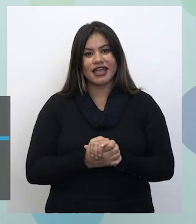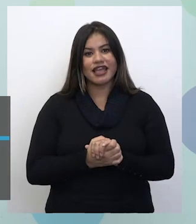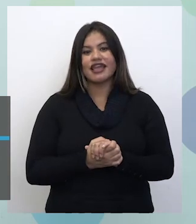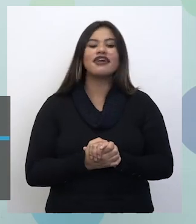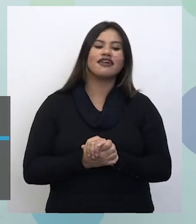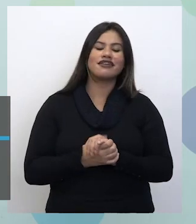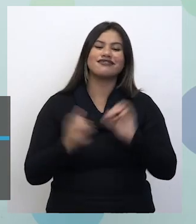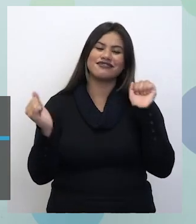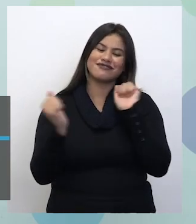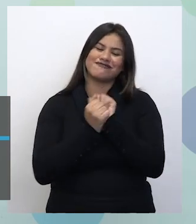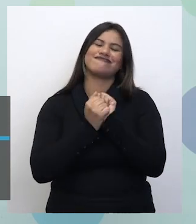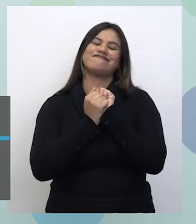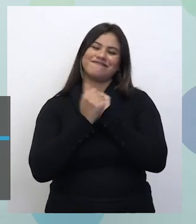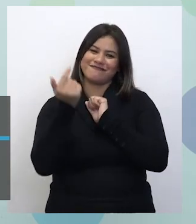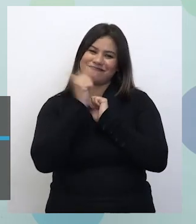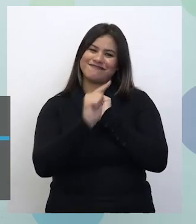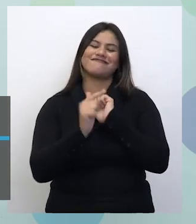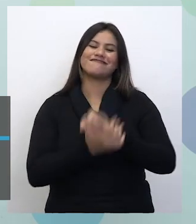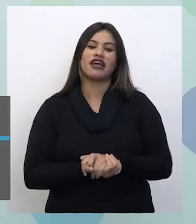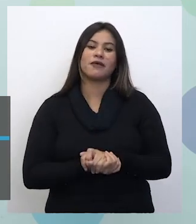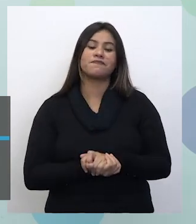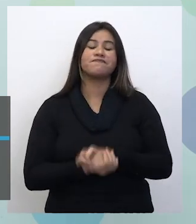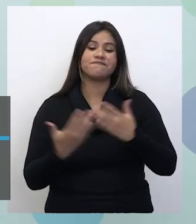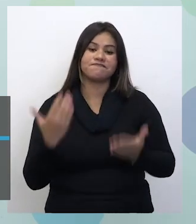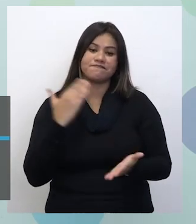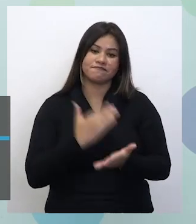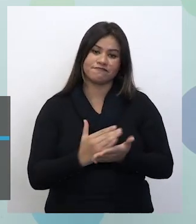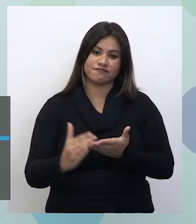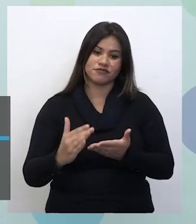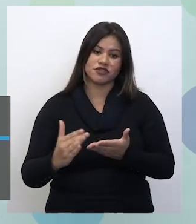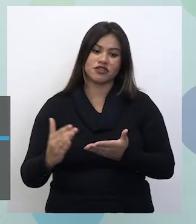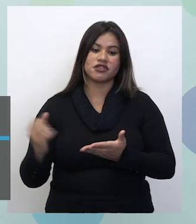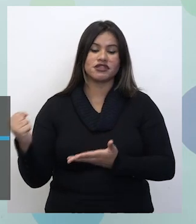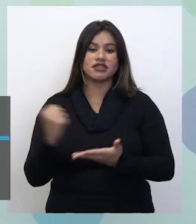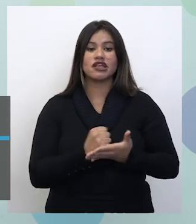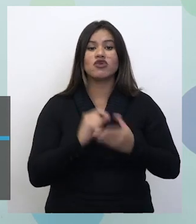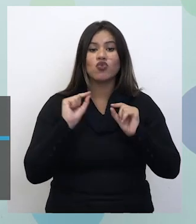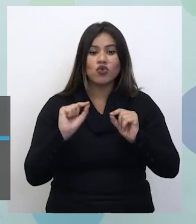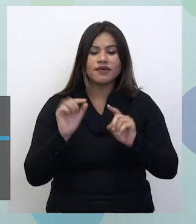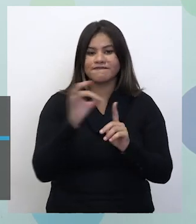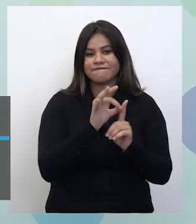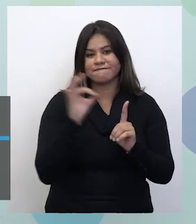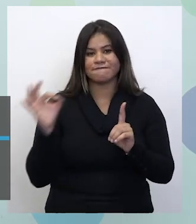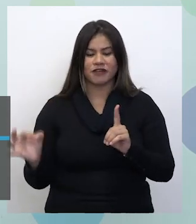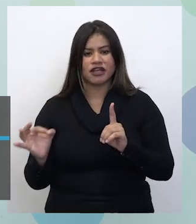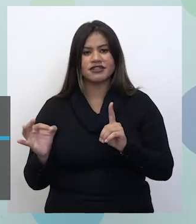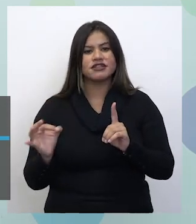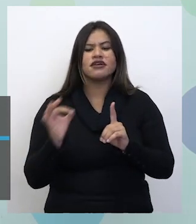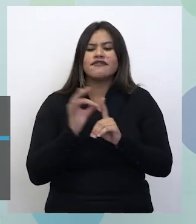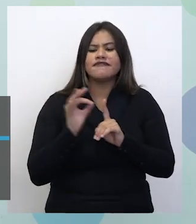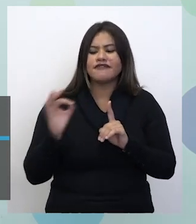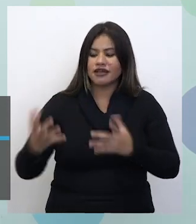missão juntos, vamos juntos, né? Para começar a nossa aula, nós sempre trazemos uma frase que possa